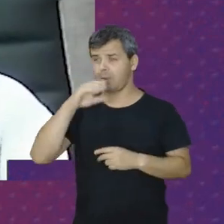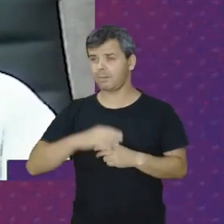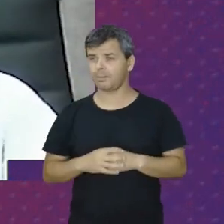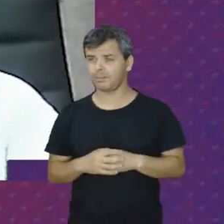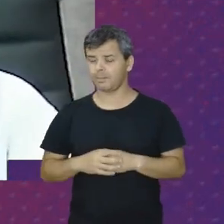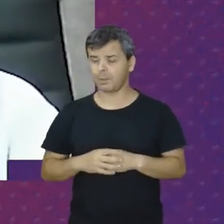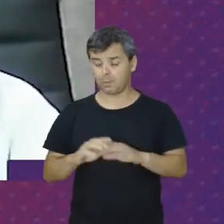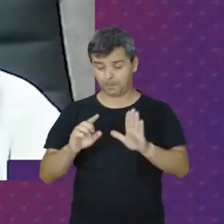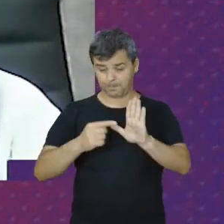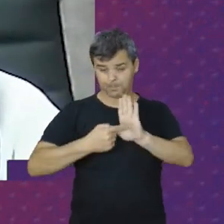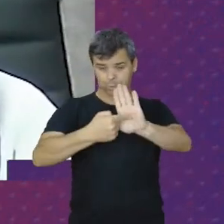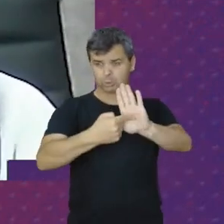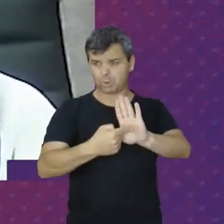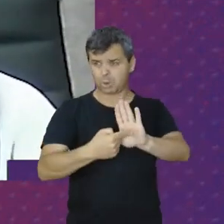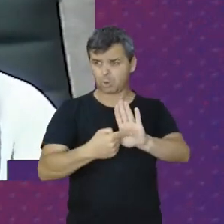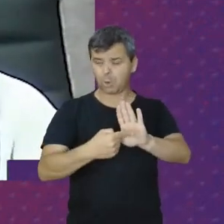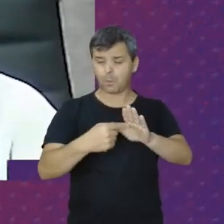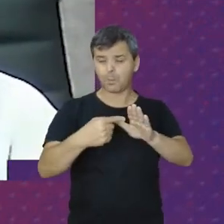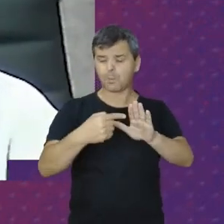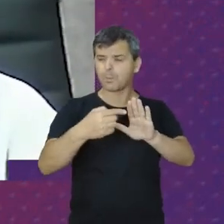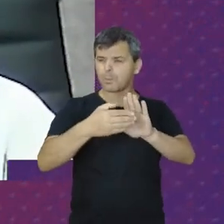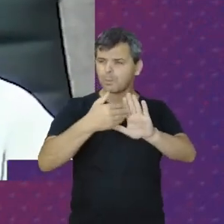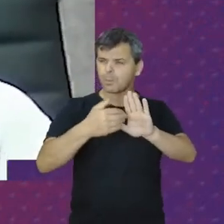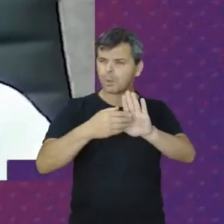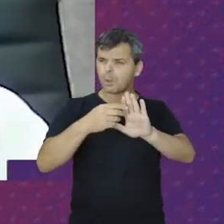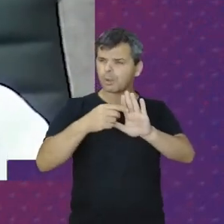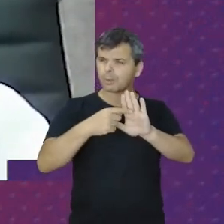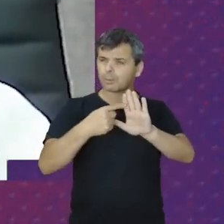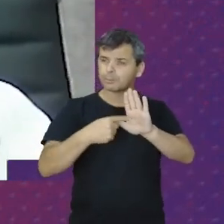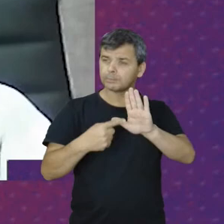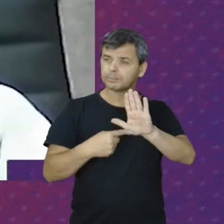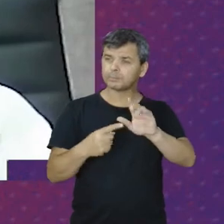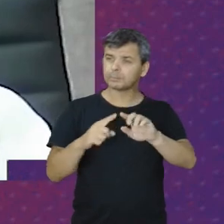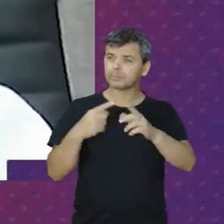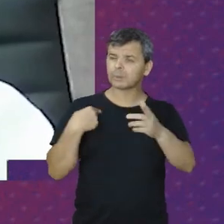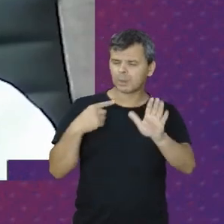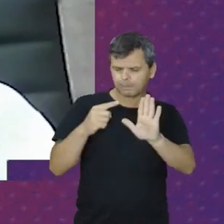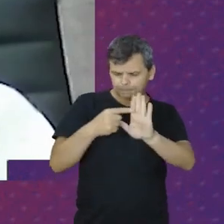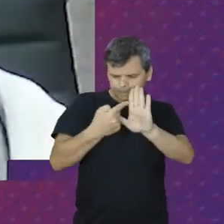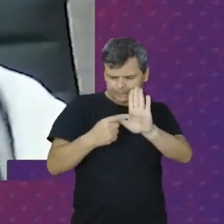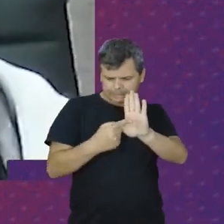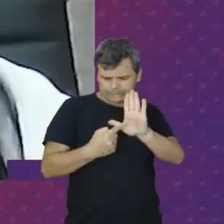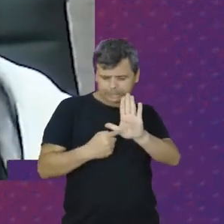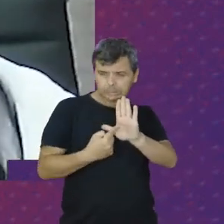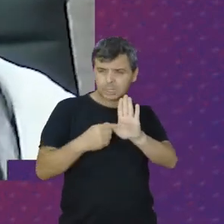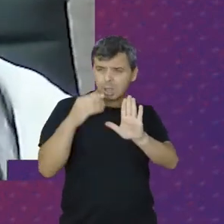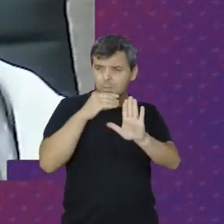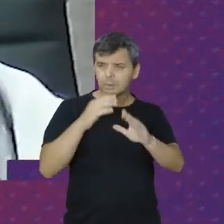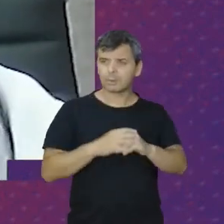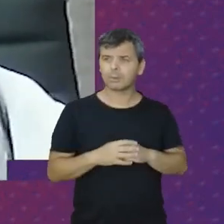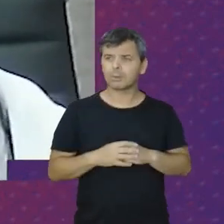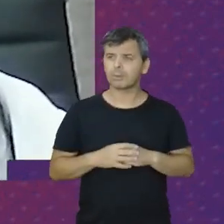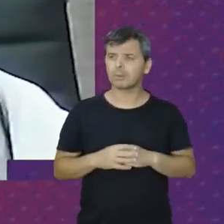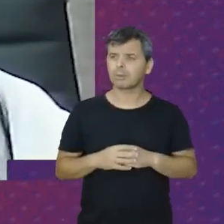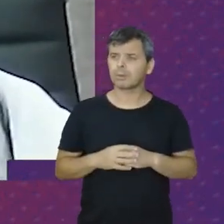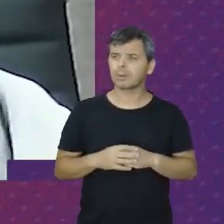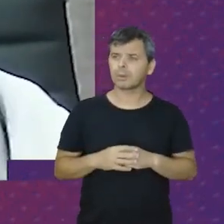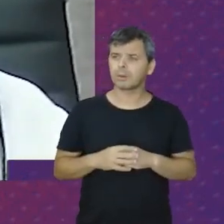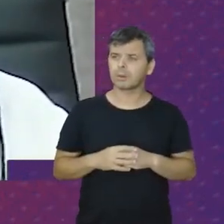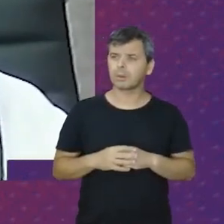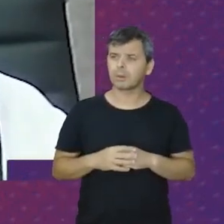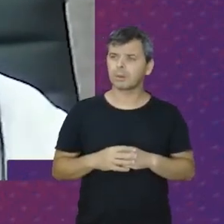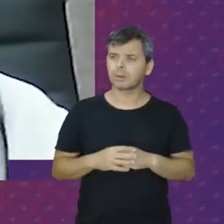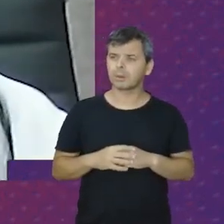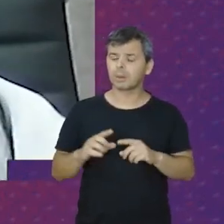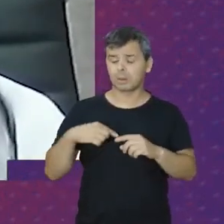vou citar alguns programas e talvez alguns deles eu precise dar uma pontuadazinha rápida. Vou começar pelo que todo mundo gosta de falar,